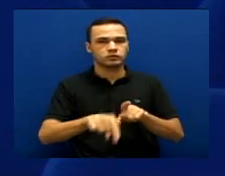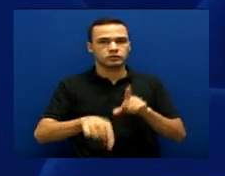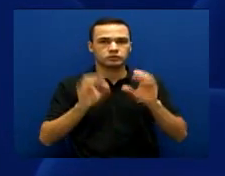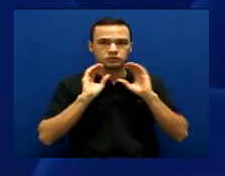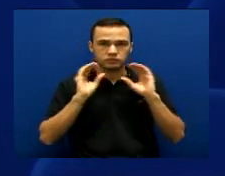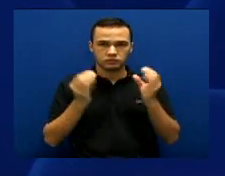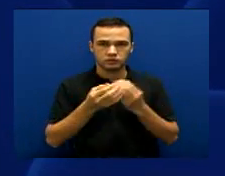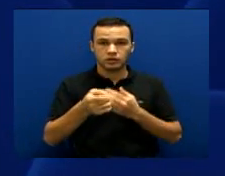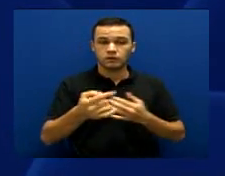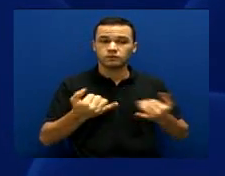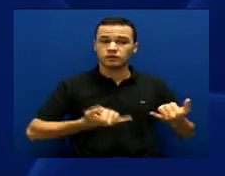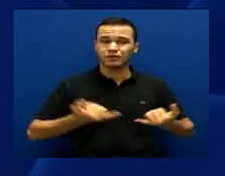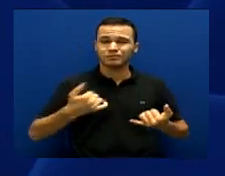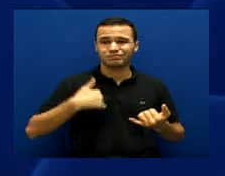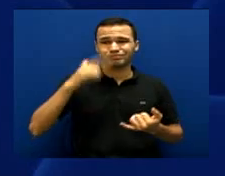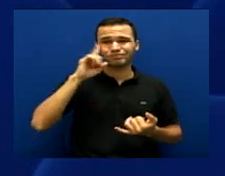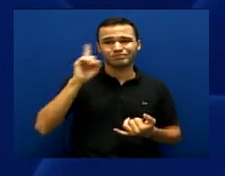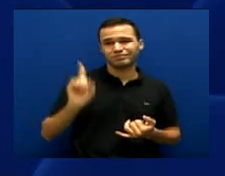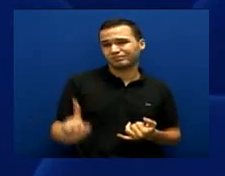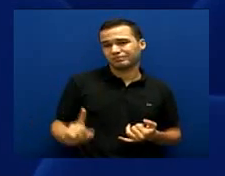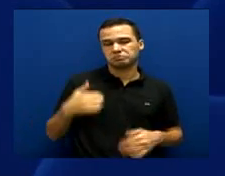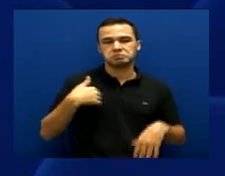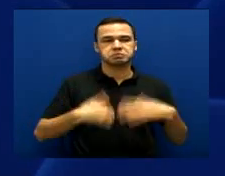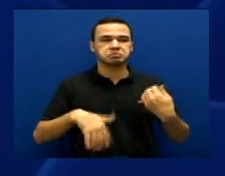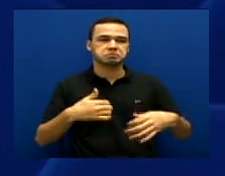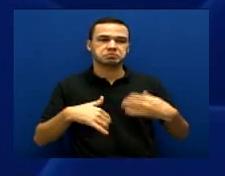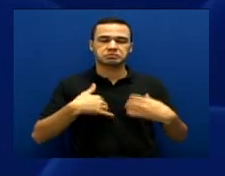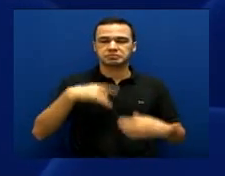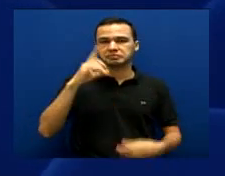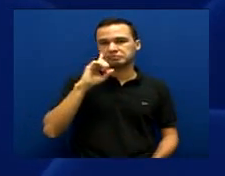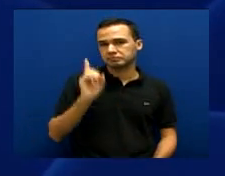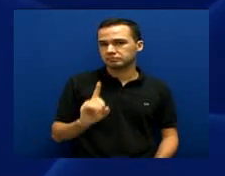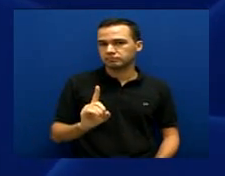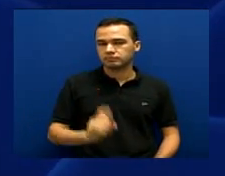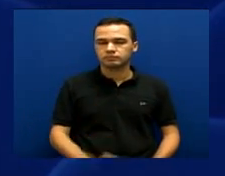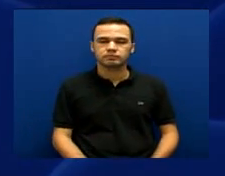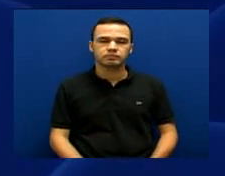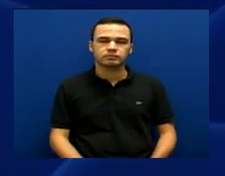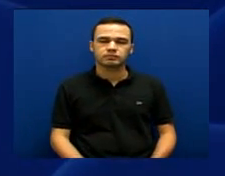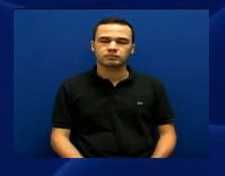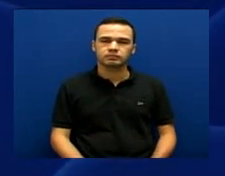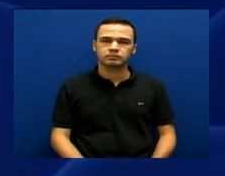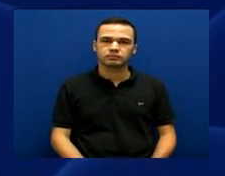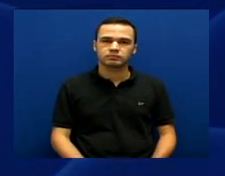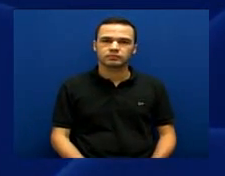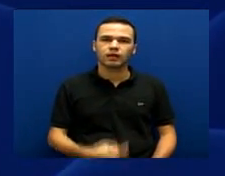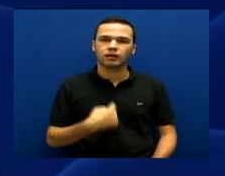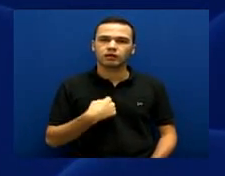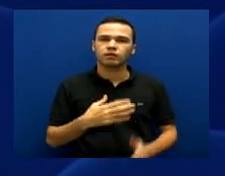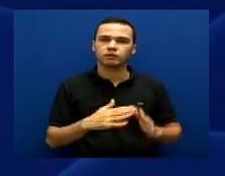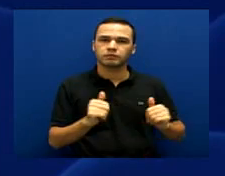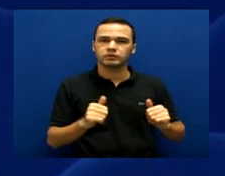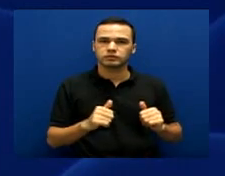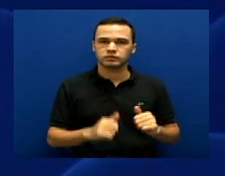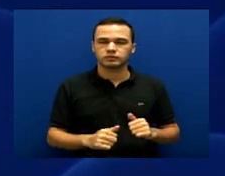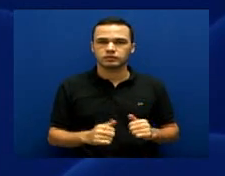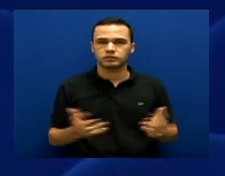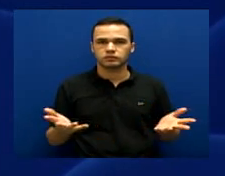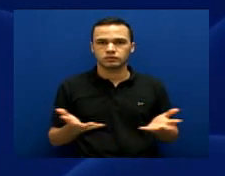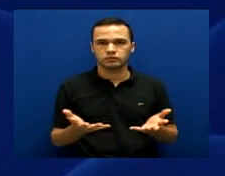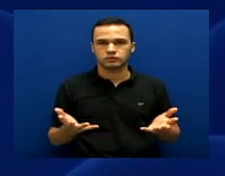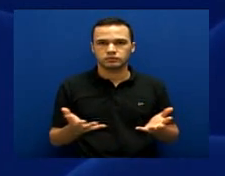diga que não sabe do que eu estou dizendo tá bom o que eu vou pedir agora